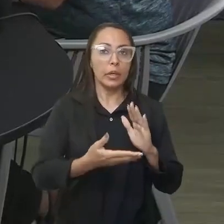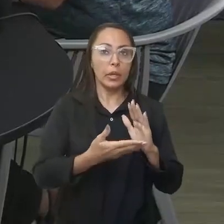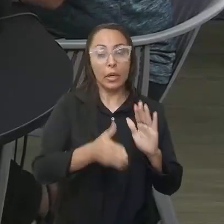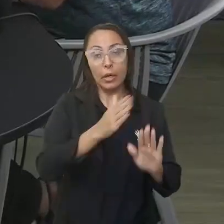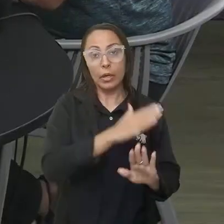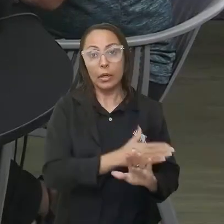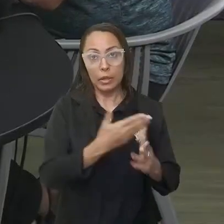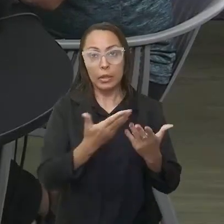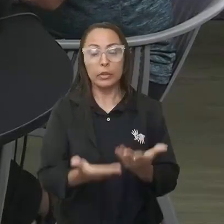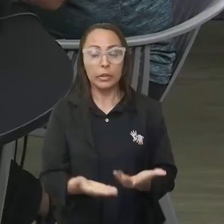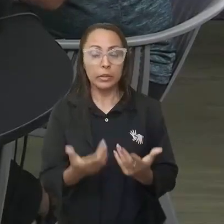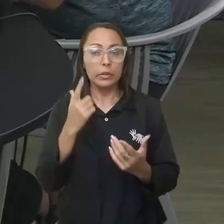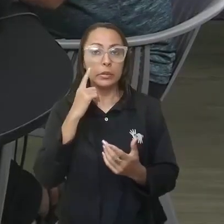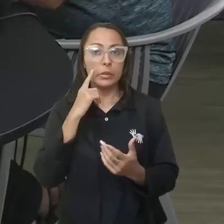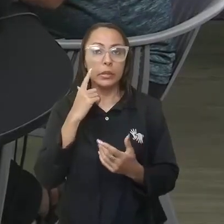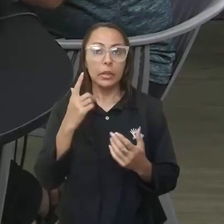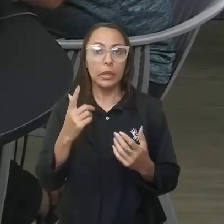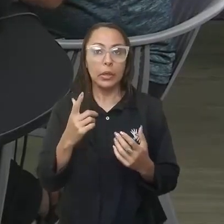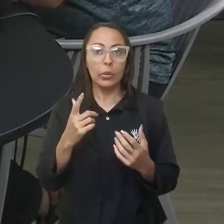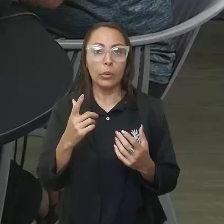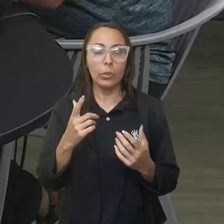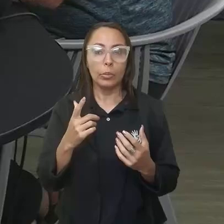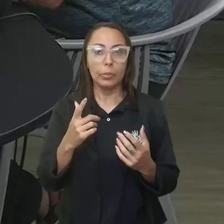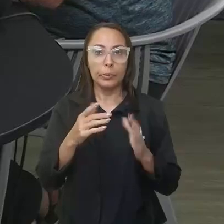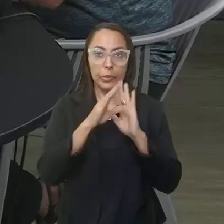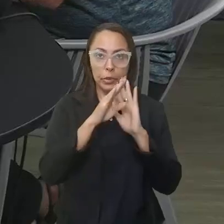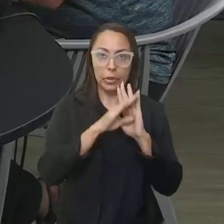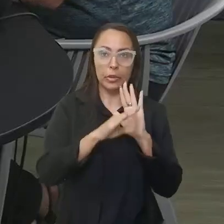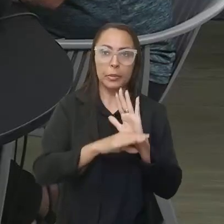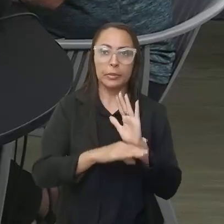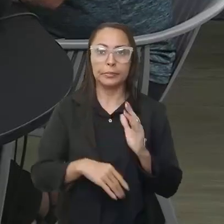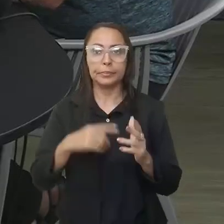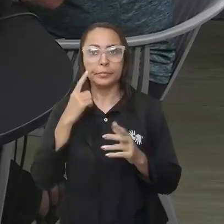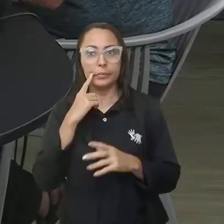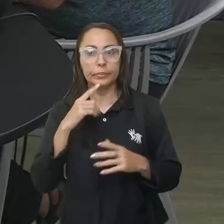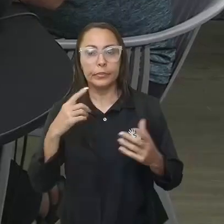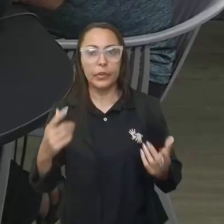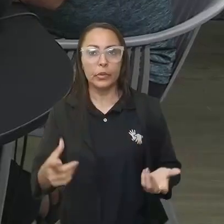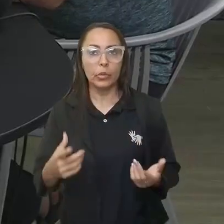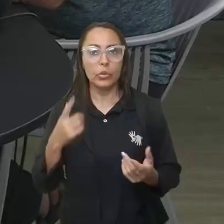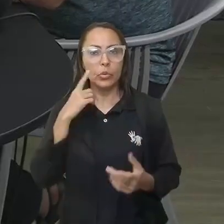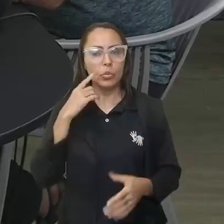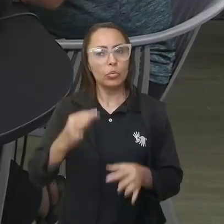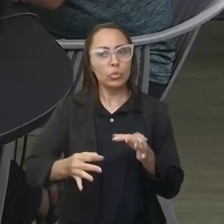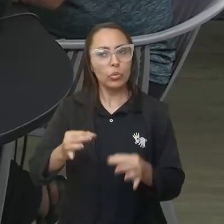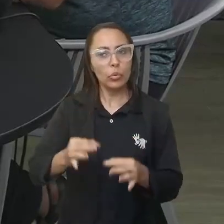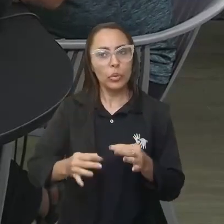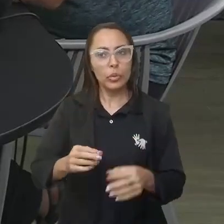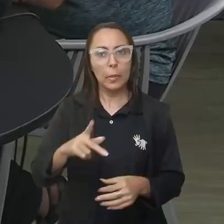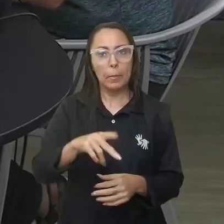né? E um episódio anterior, em que a gente trouxe o juiz da Vara da Infância e Juventude aqui, Dr.